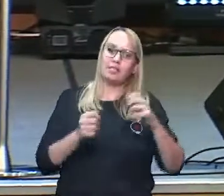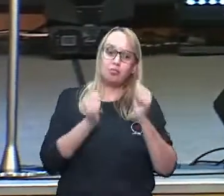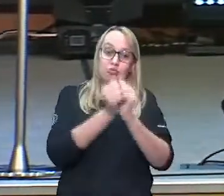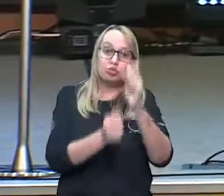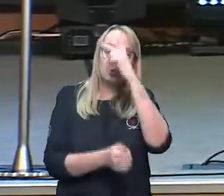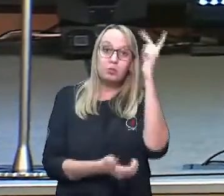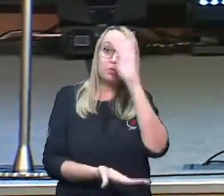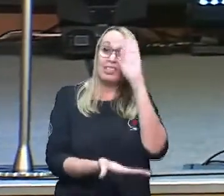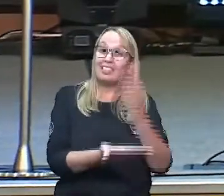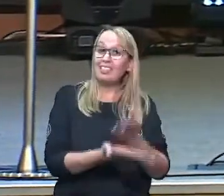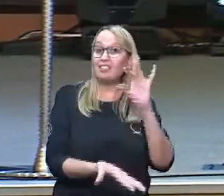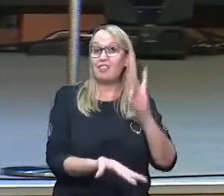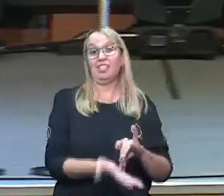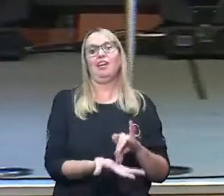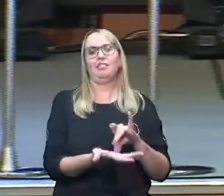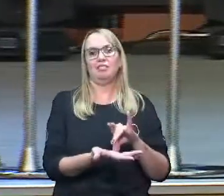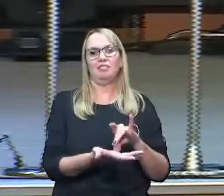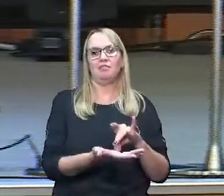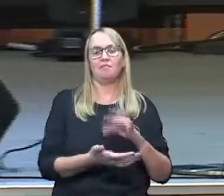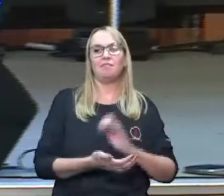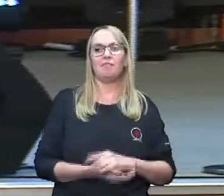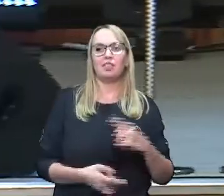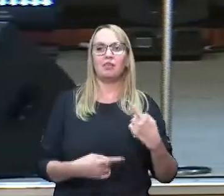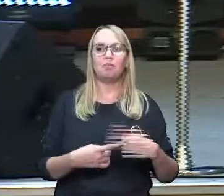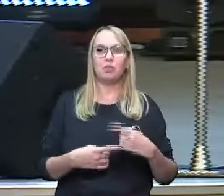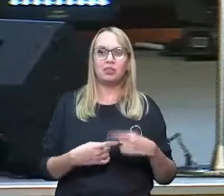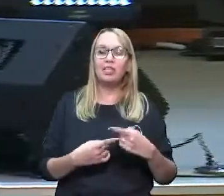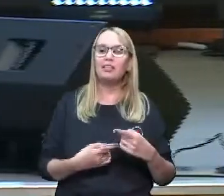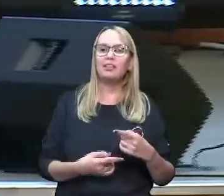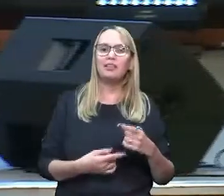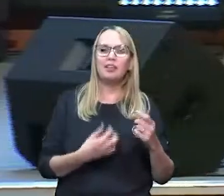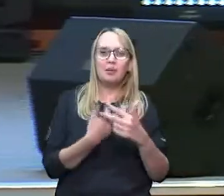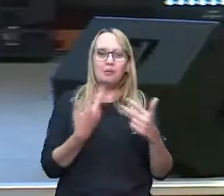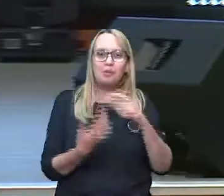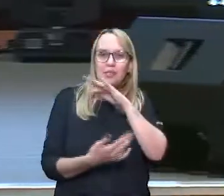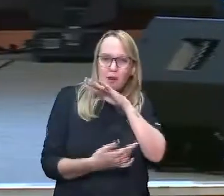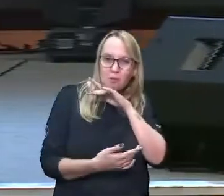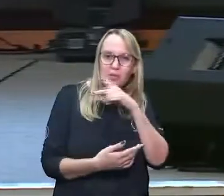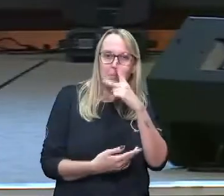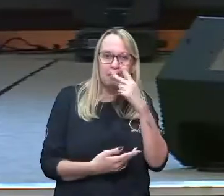irmão. Porque pessimismo pega.